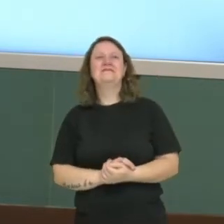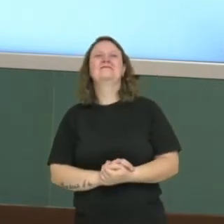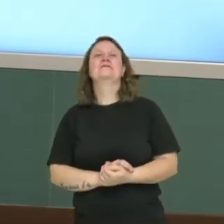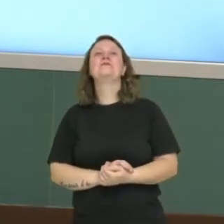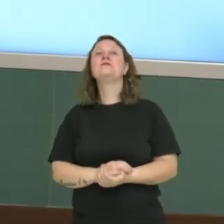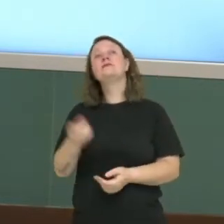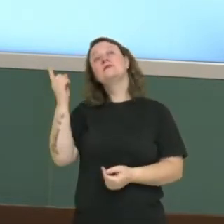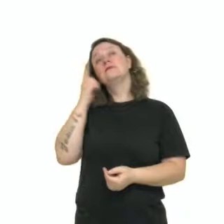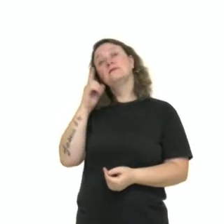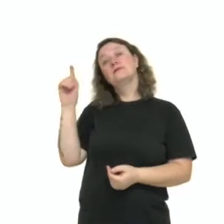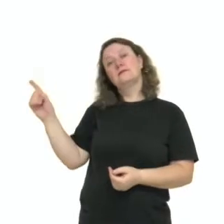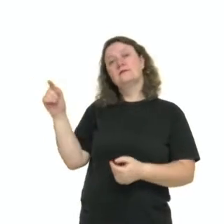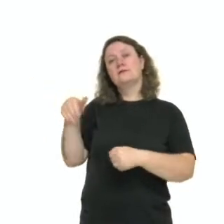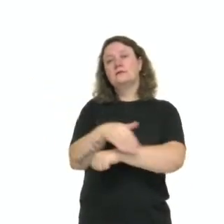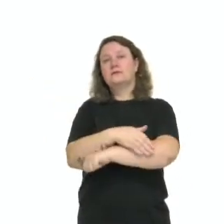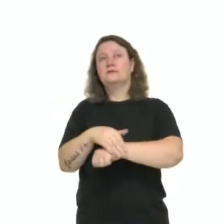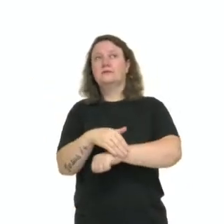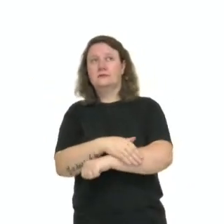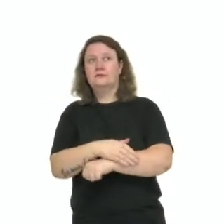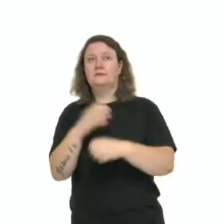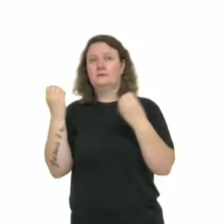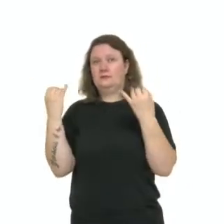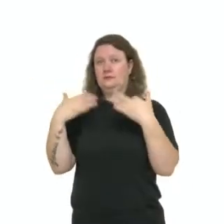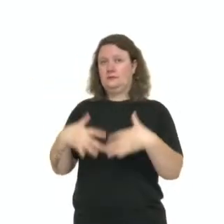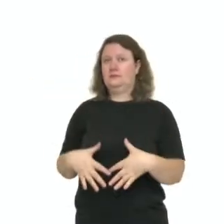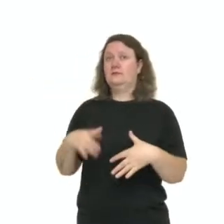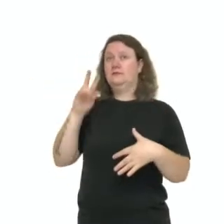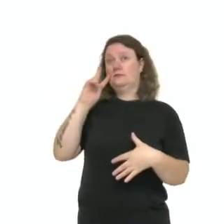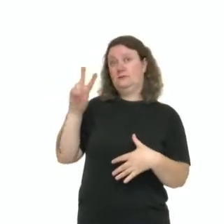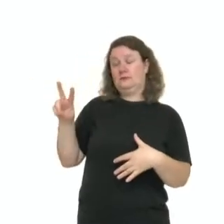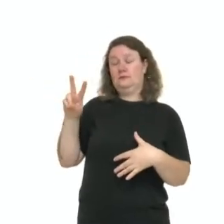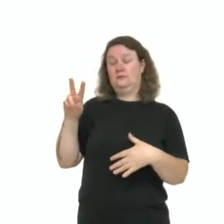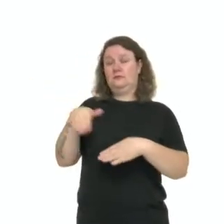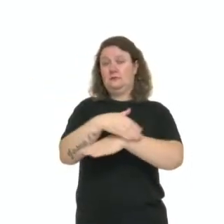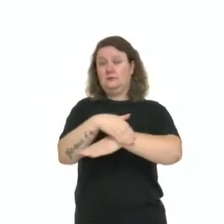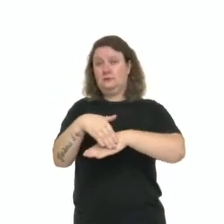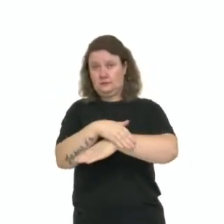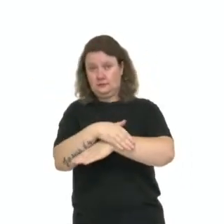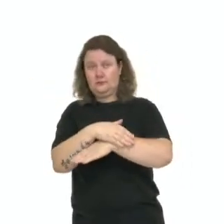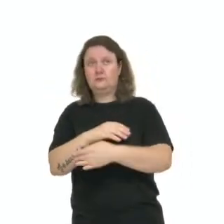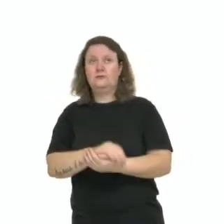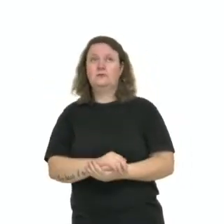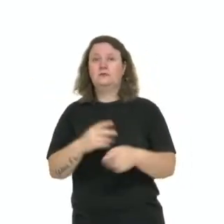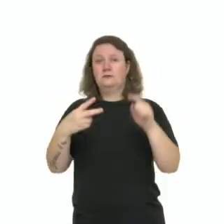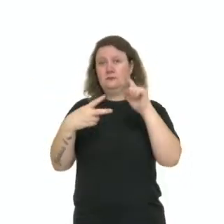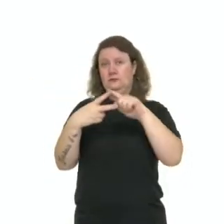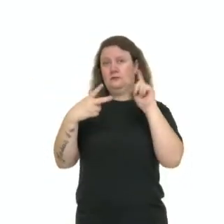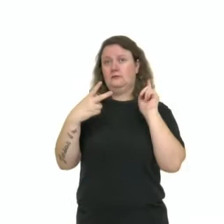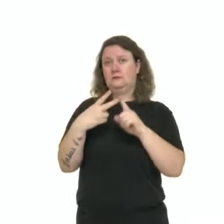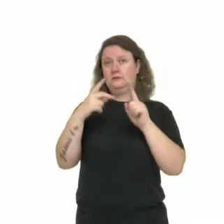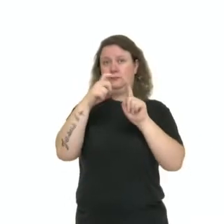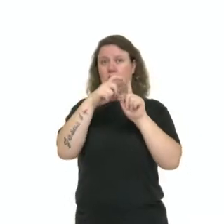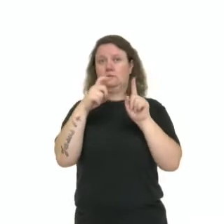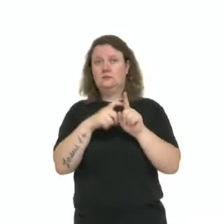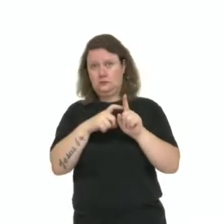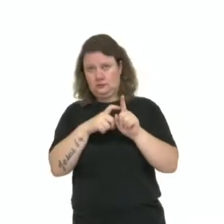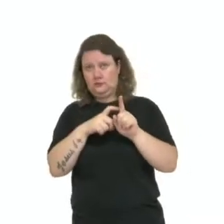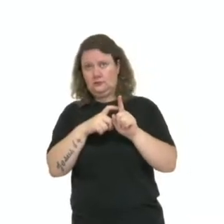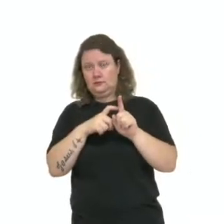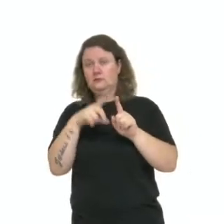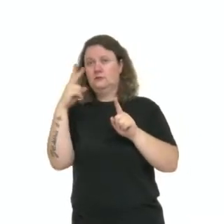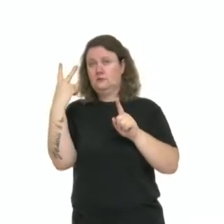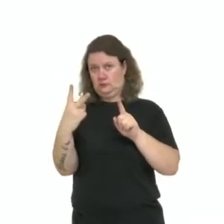No ciclismo de estrada agora, vamos falar especificamente do ciclismo de estrada. Há duas modalidades dentro do ciclismo de